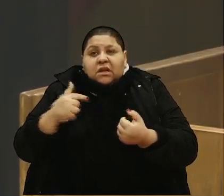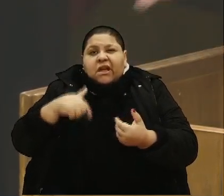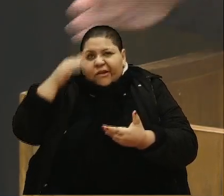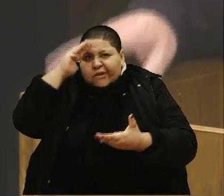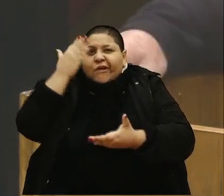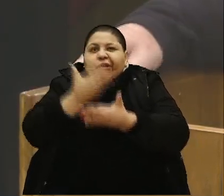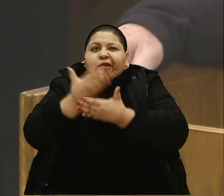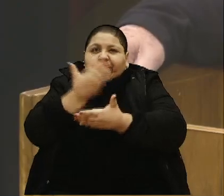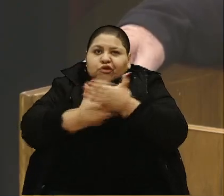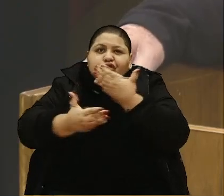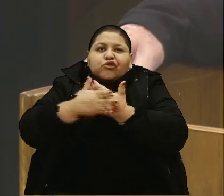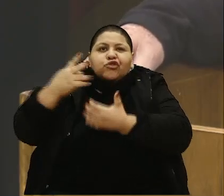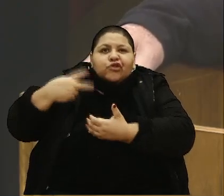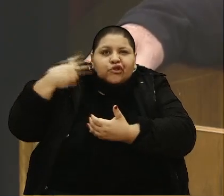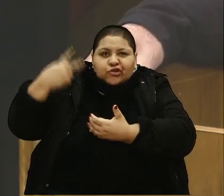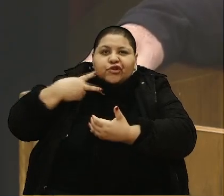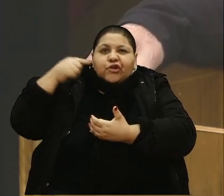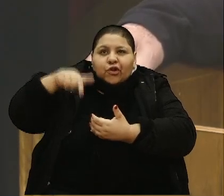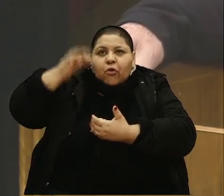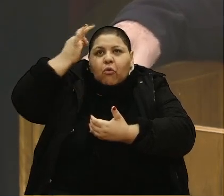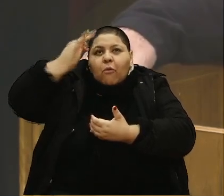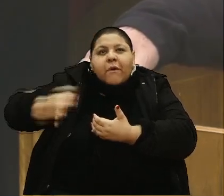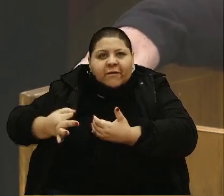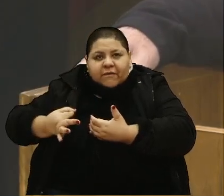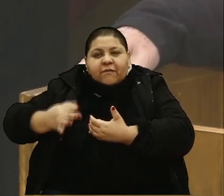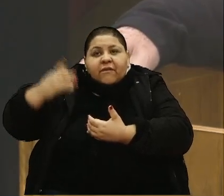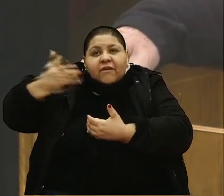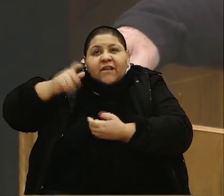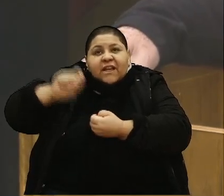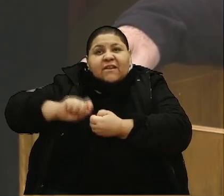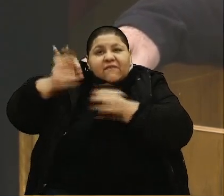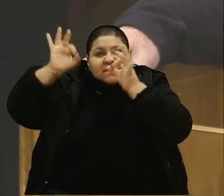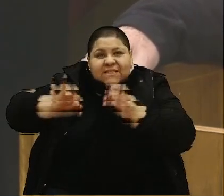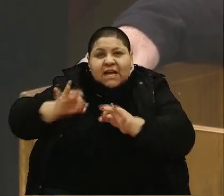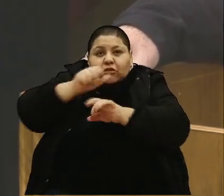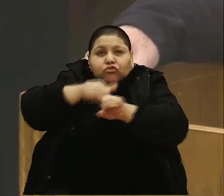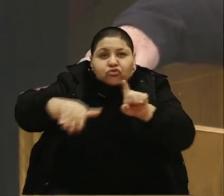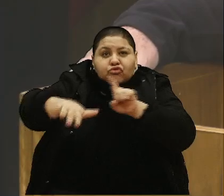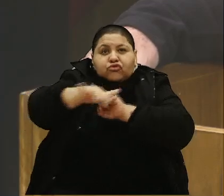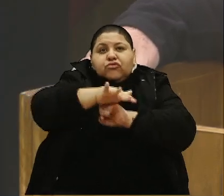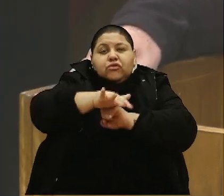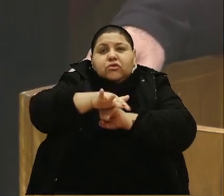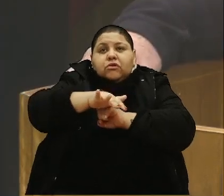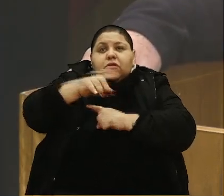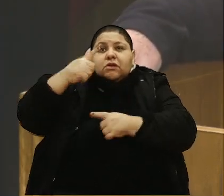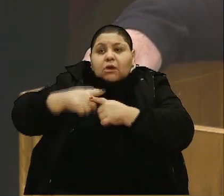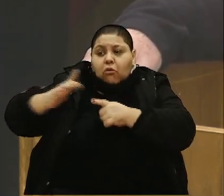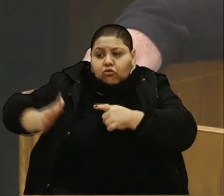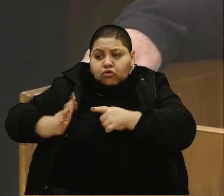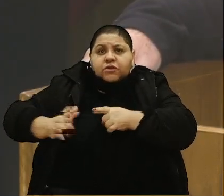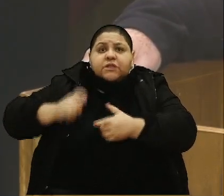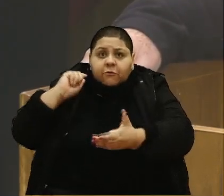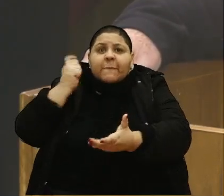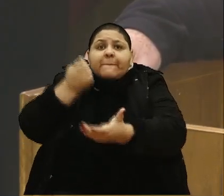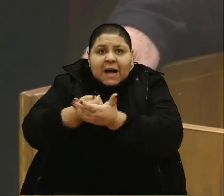que todos os vereadores aqui compreendem. Queremos fazer justiça social, então que os ricos paguem